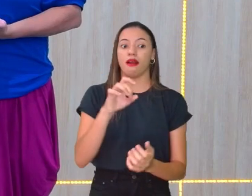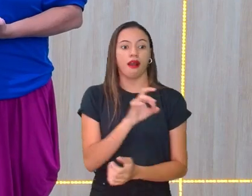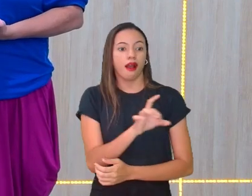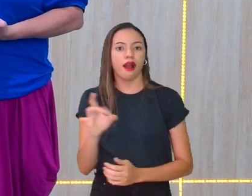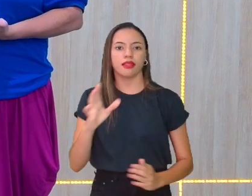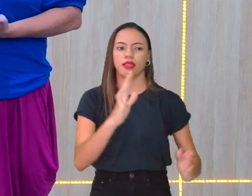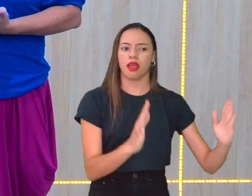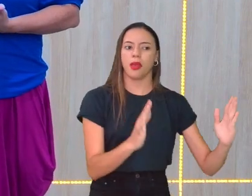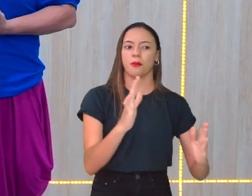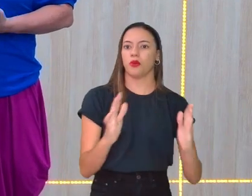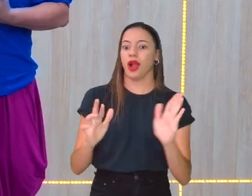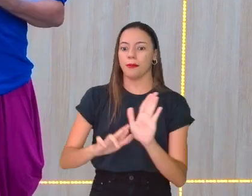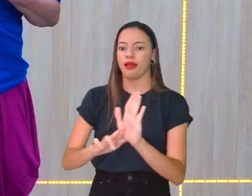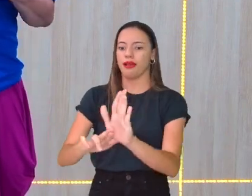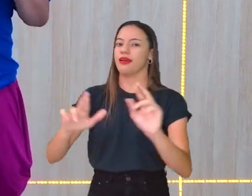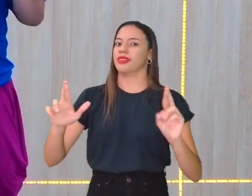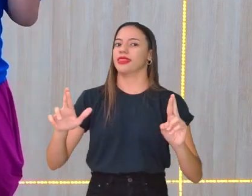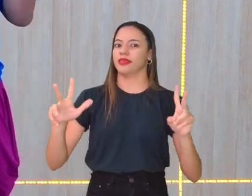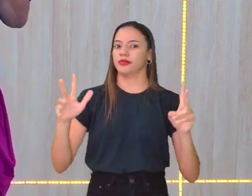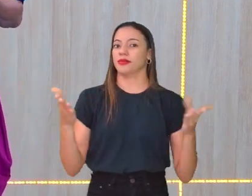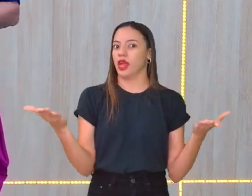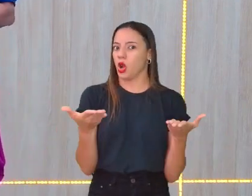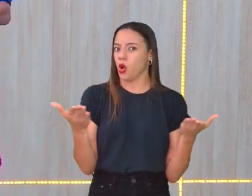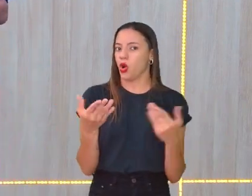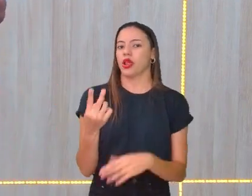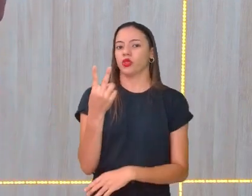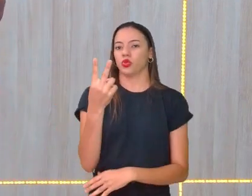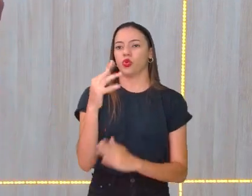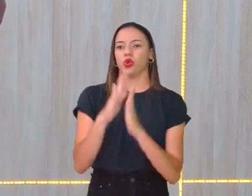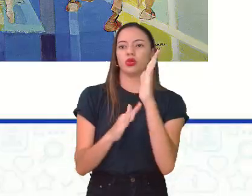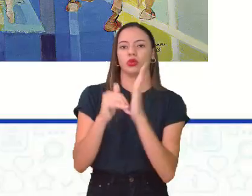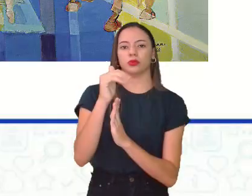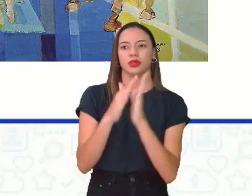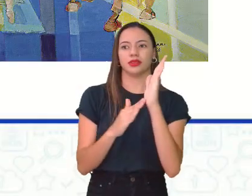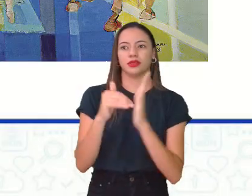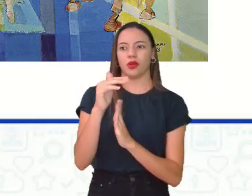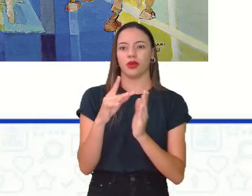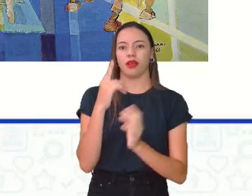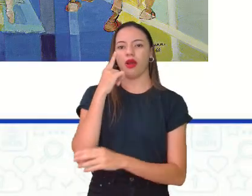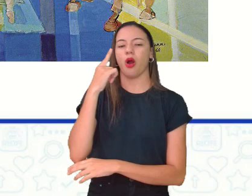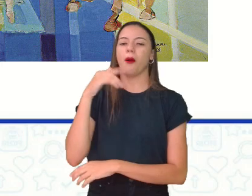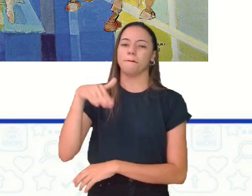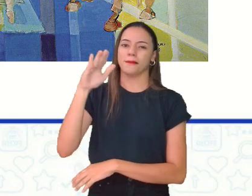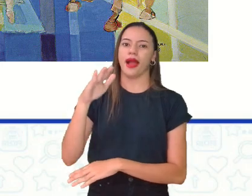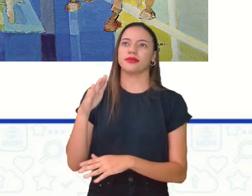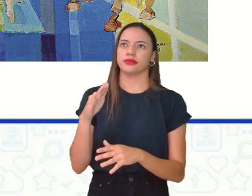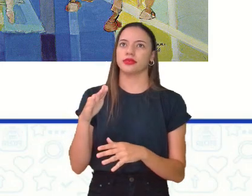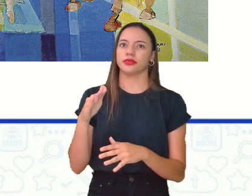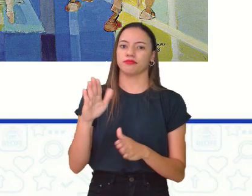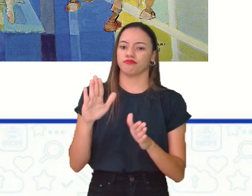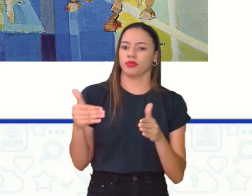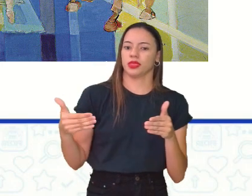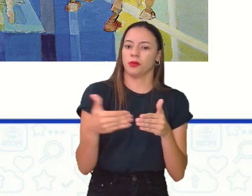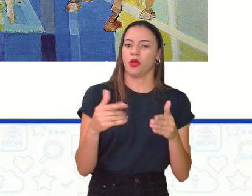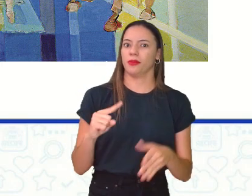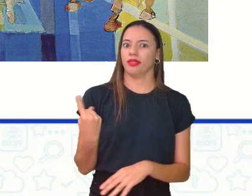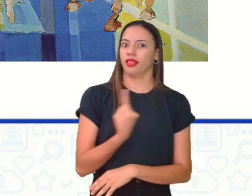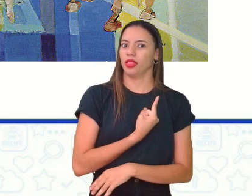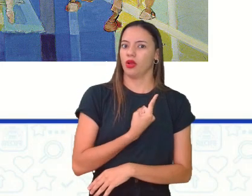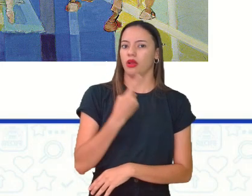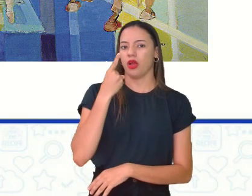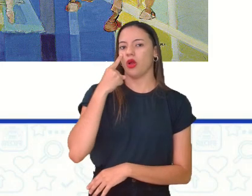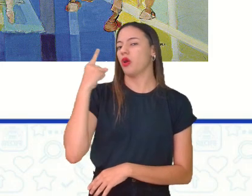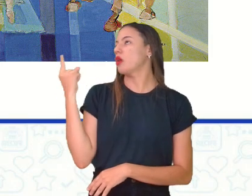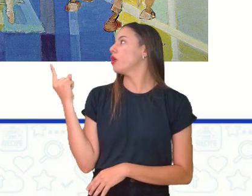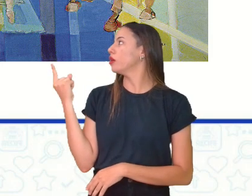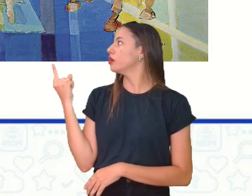é diferente. Tá? Vamos ver agora duas obras do nosso, mais próximas de nós. Né? Então, vocês estão vendo aí, essas